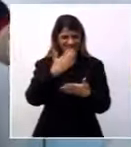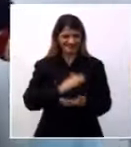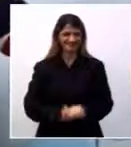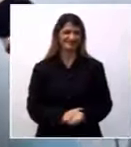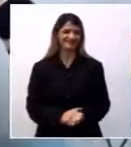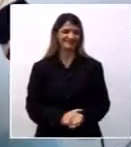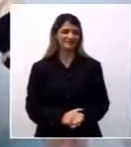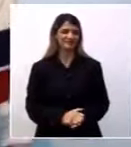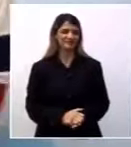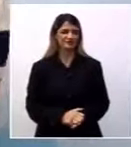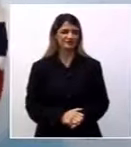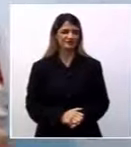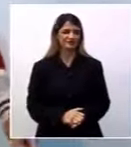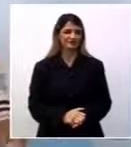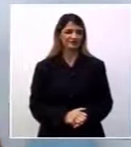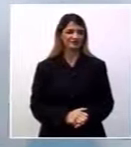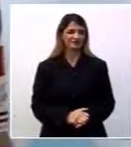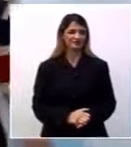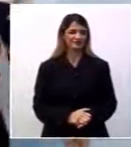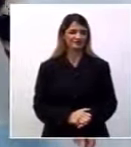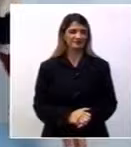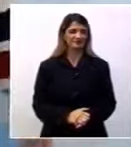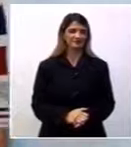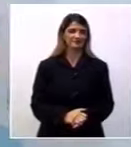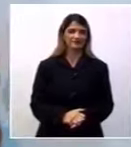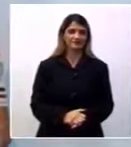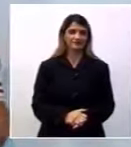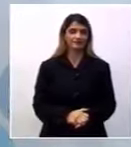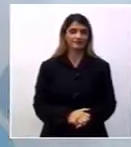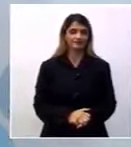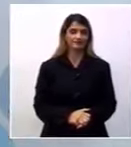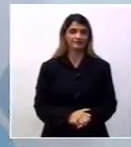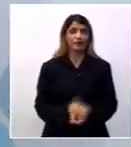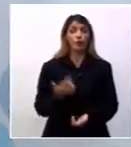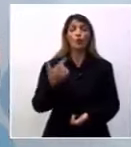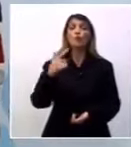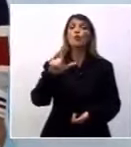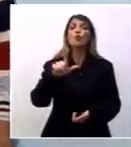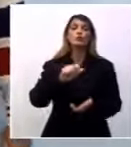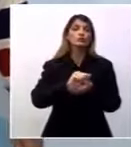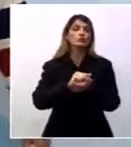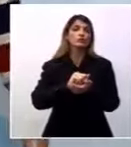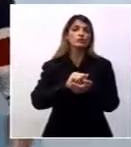Diego. Tá. Vamos passar para a próxima atividade, por favor.